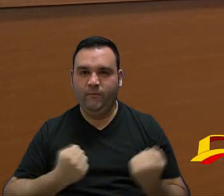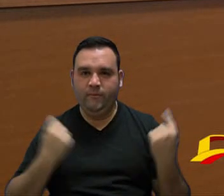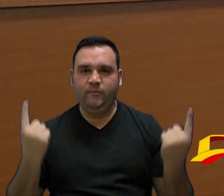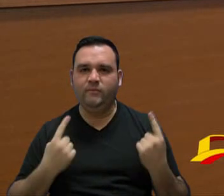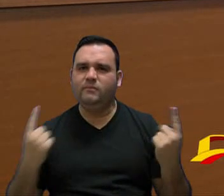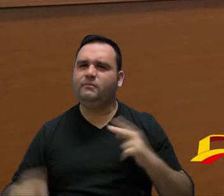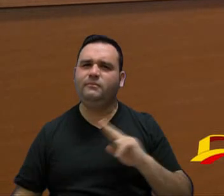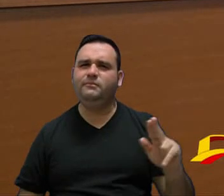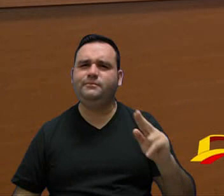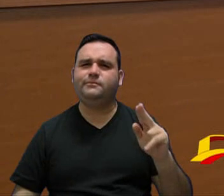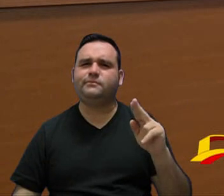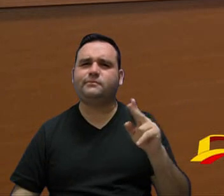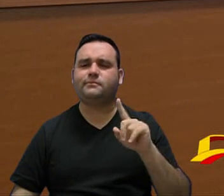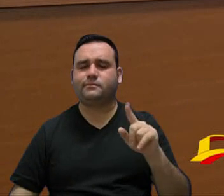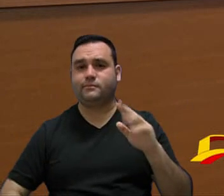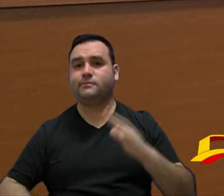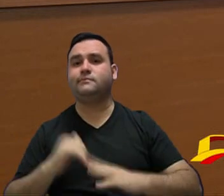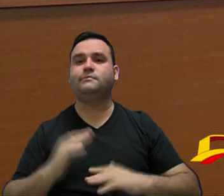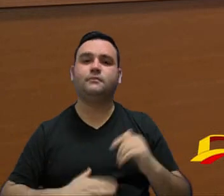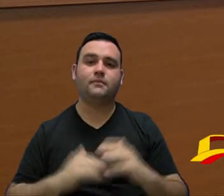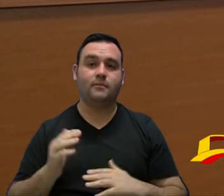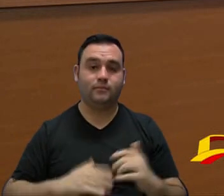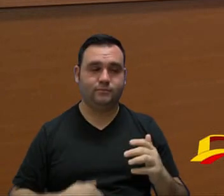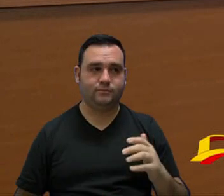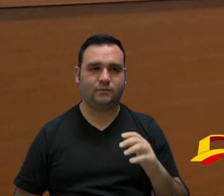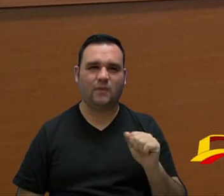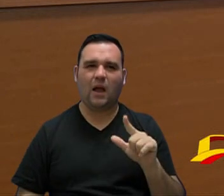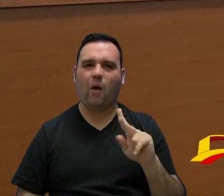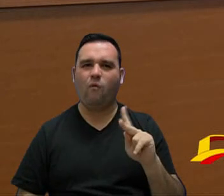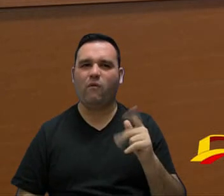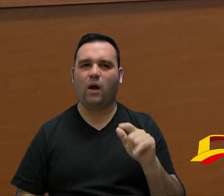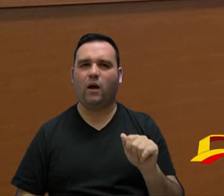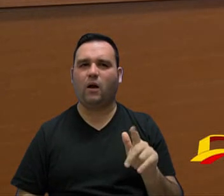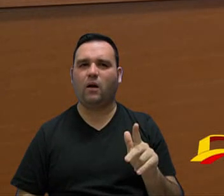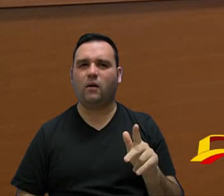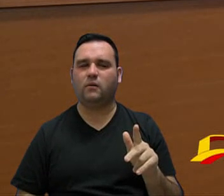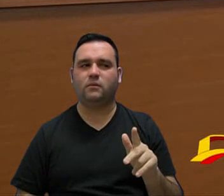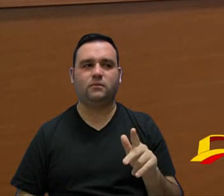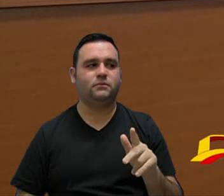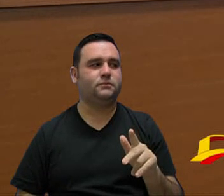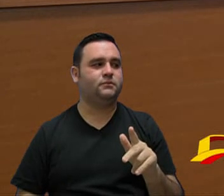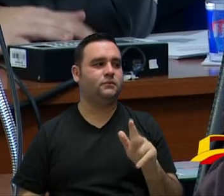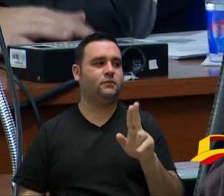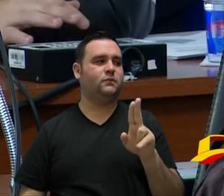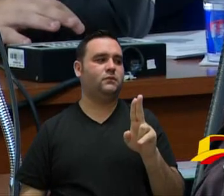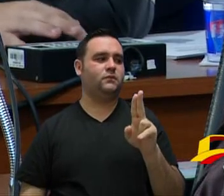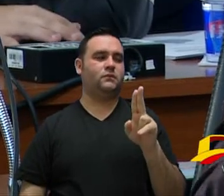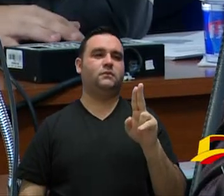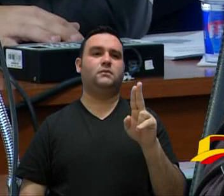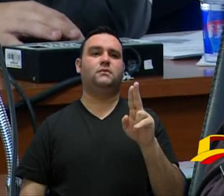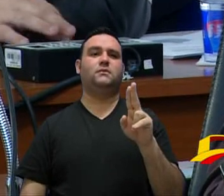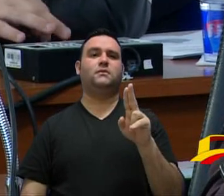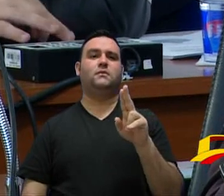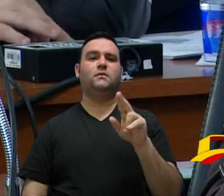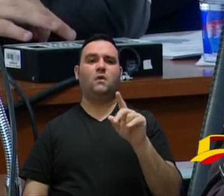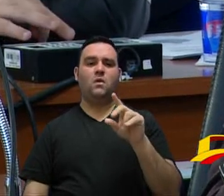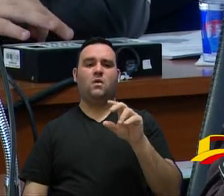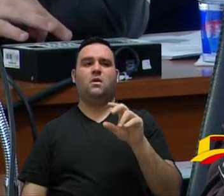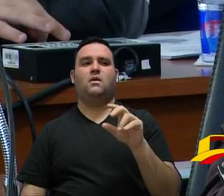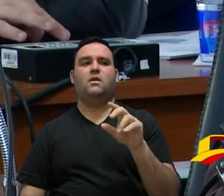como é que chama são chamadas especializadas e alpha colchão da uti